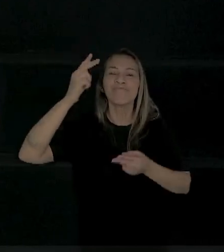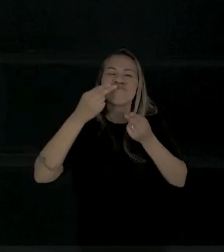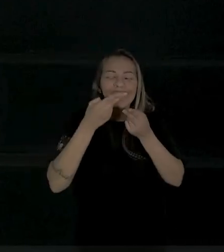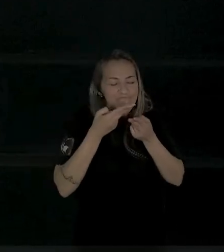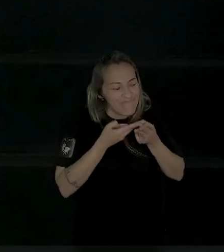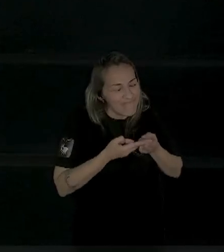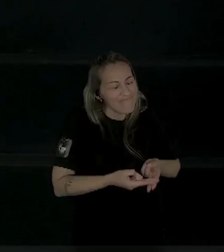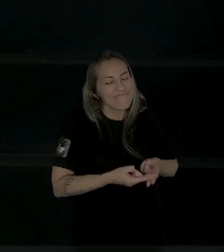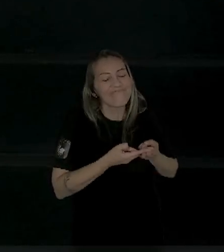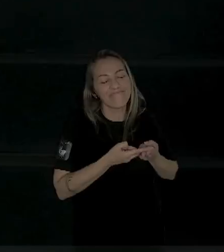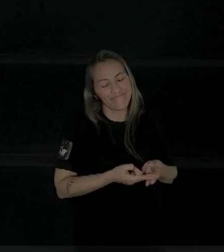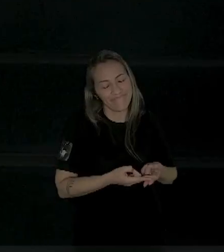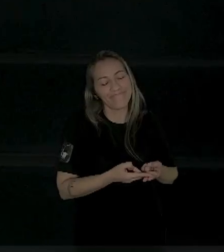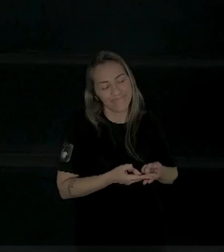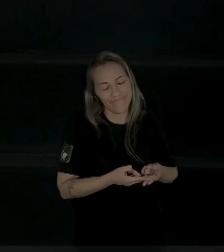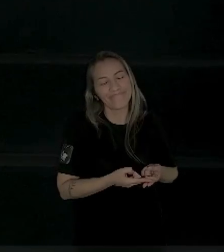que alguns